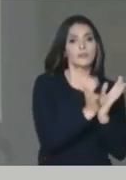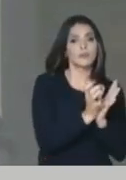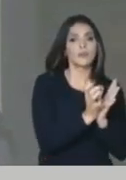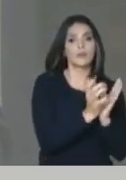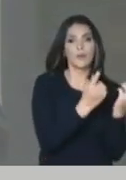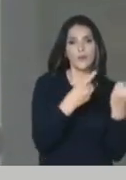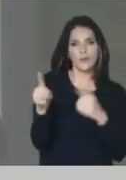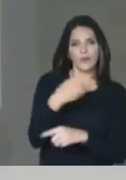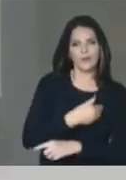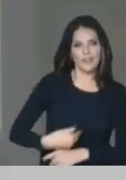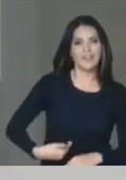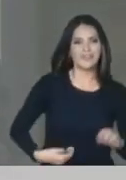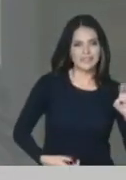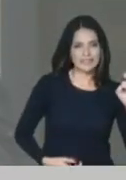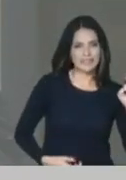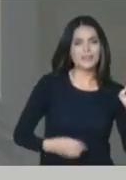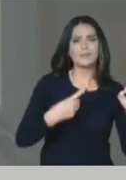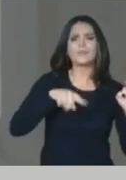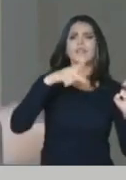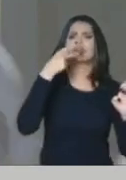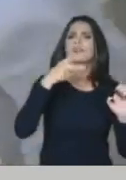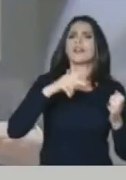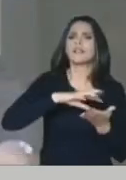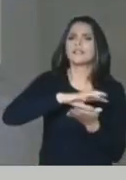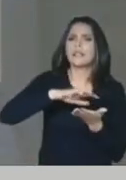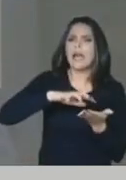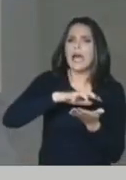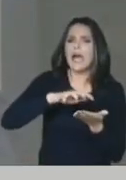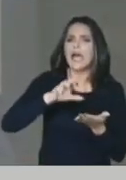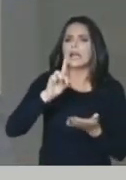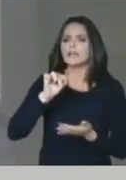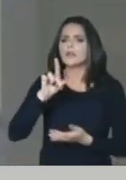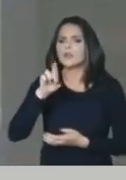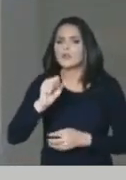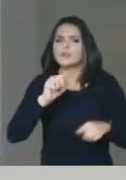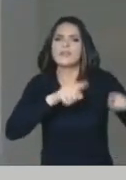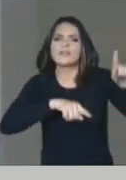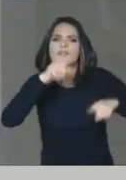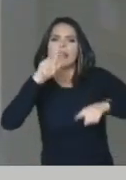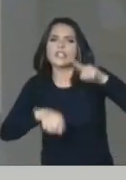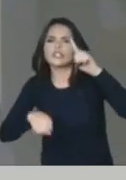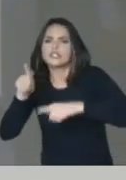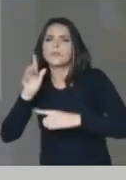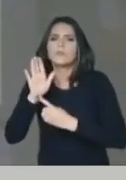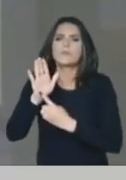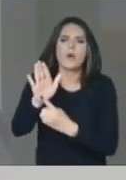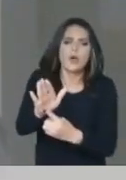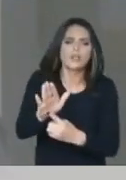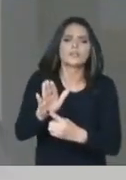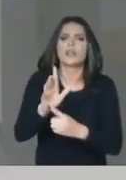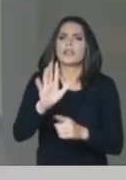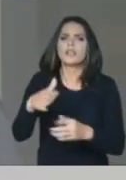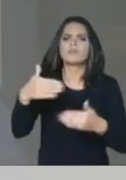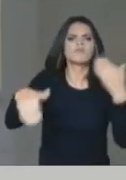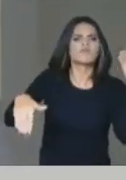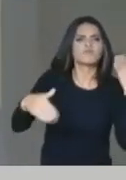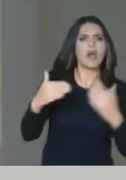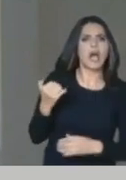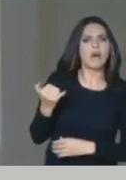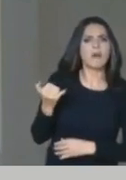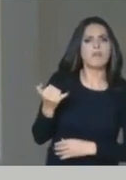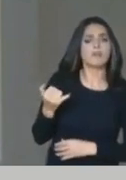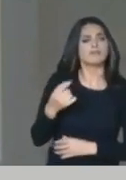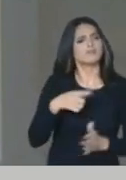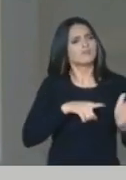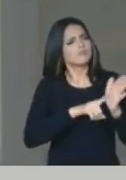falando sobre dados, sobre estatísticas contra o desarmamento, eu me pergunto de onde que